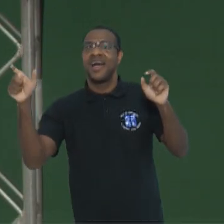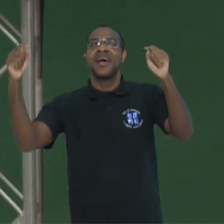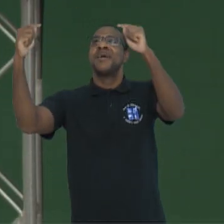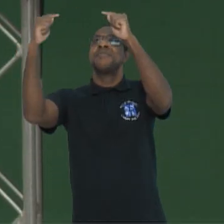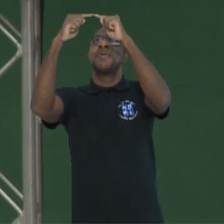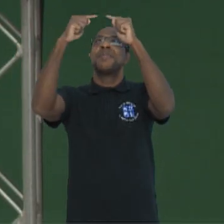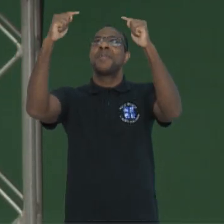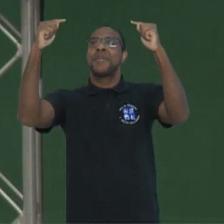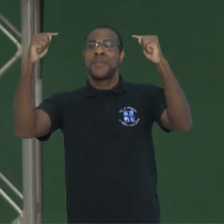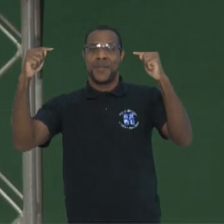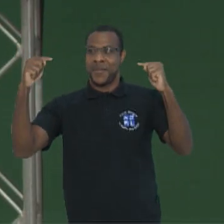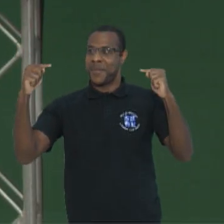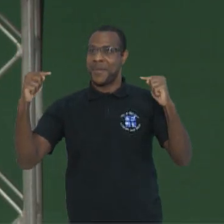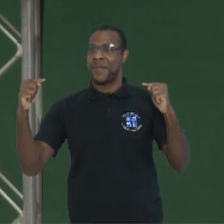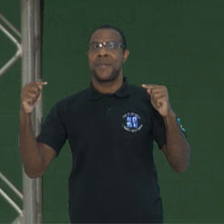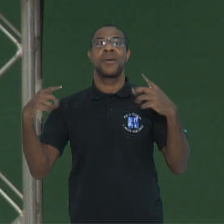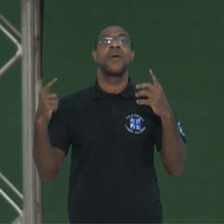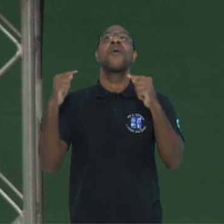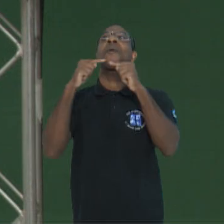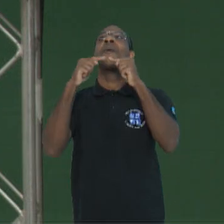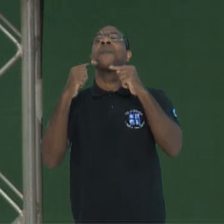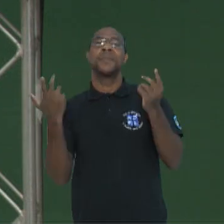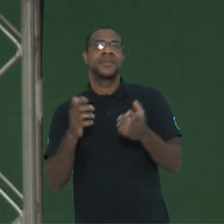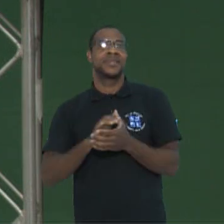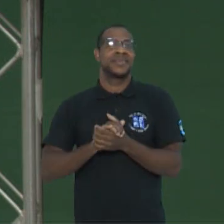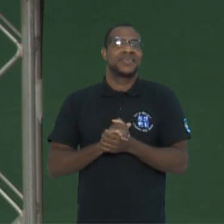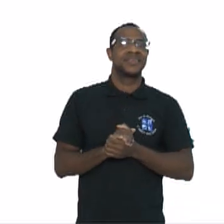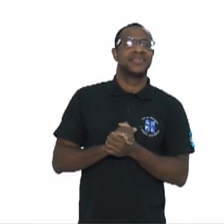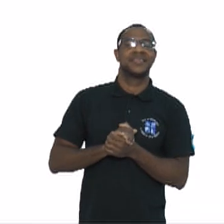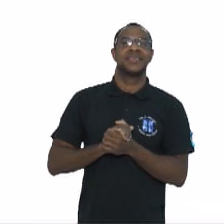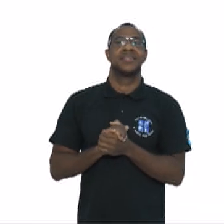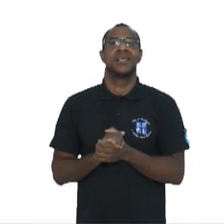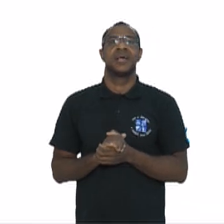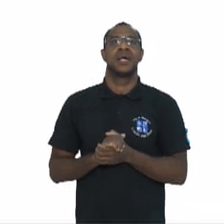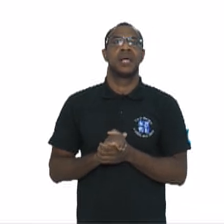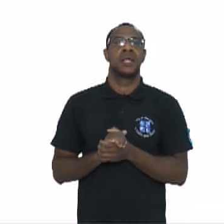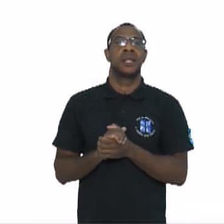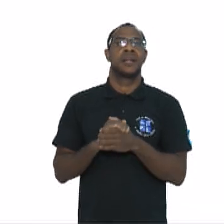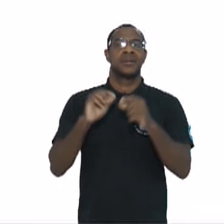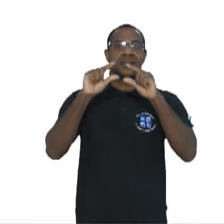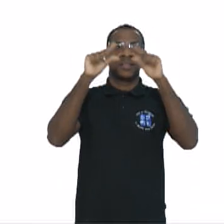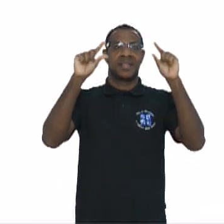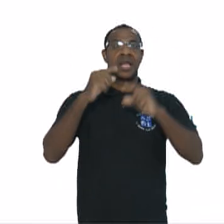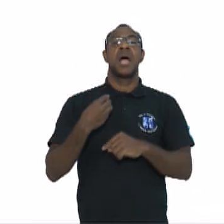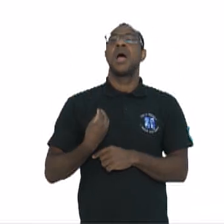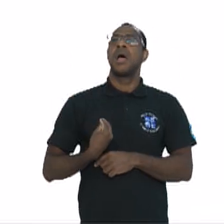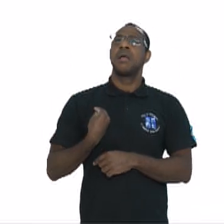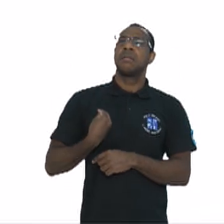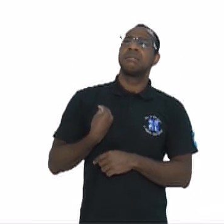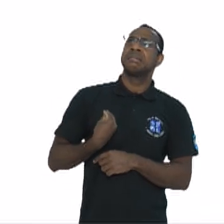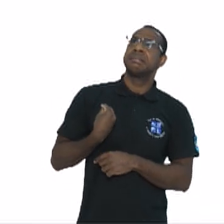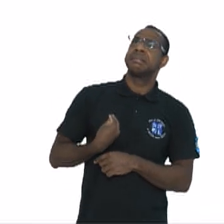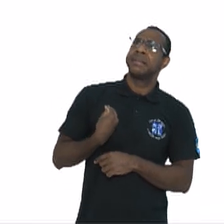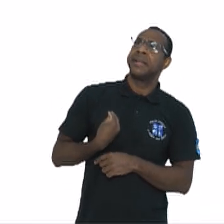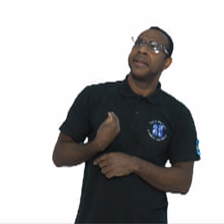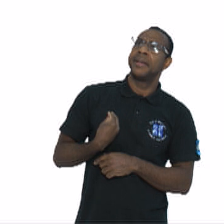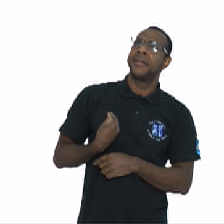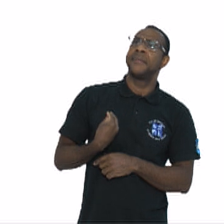be or not to be, it's the question. Ser ou não ser, eis a